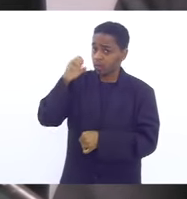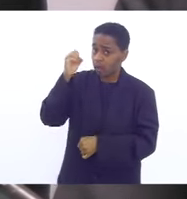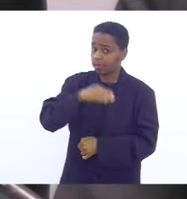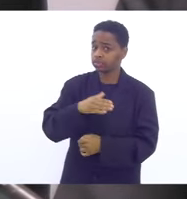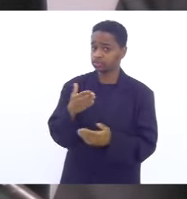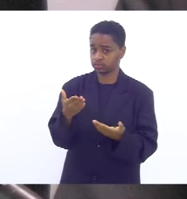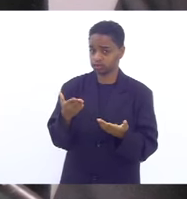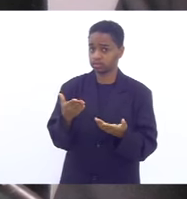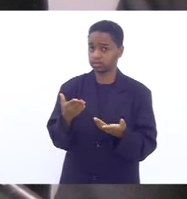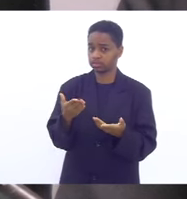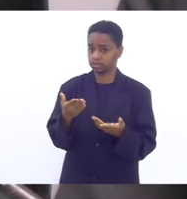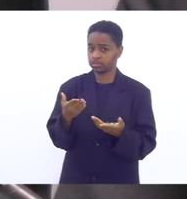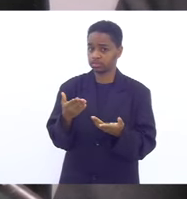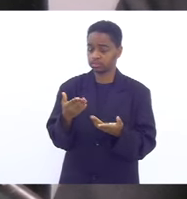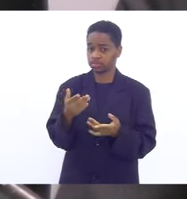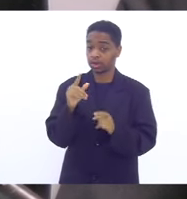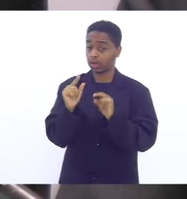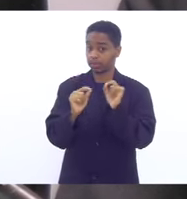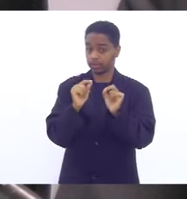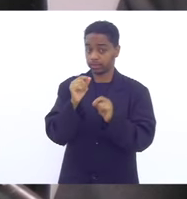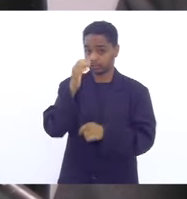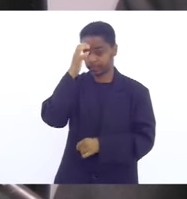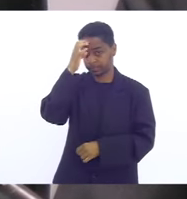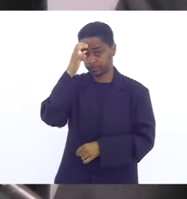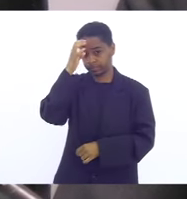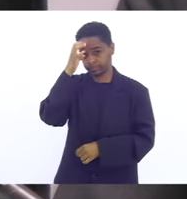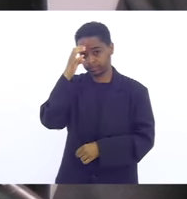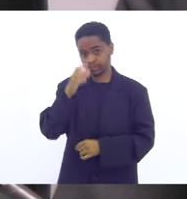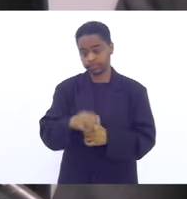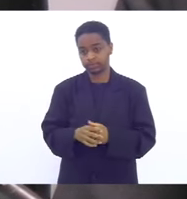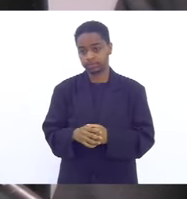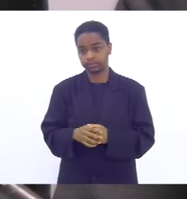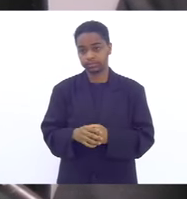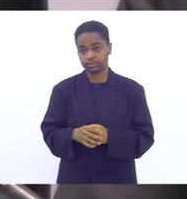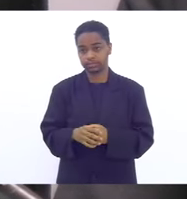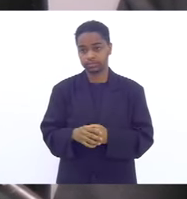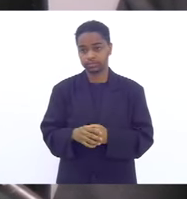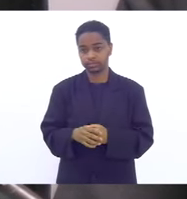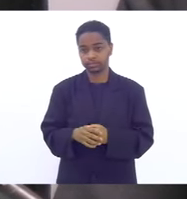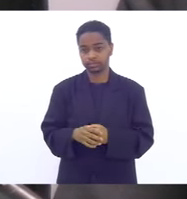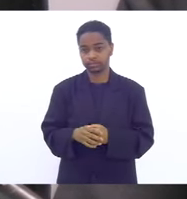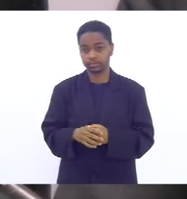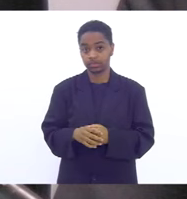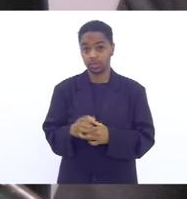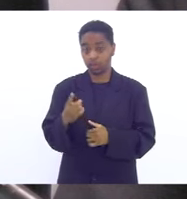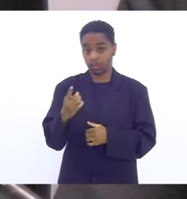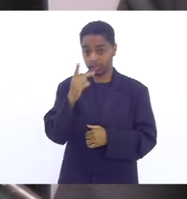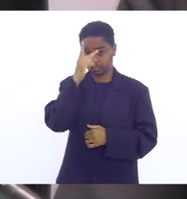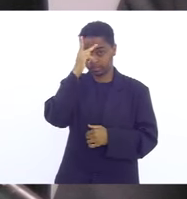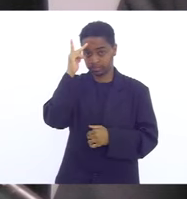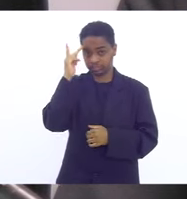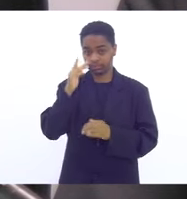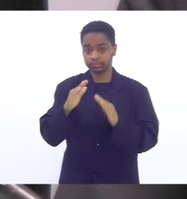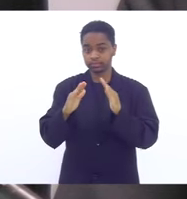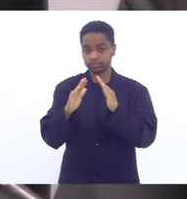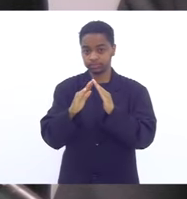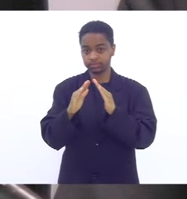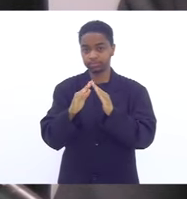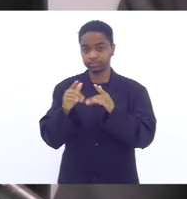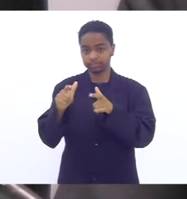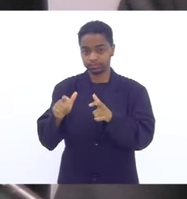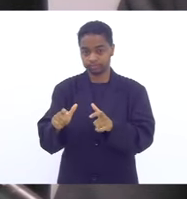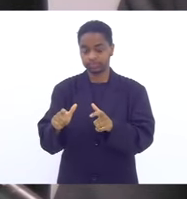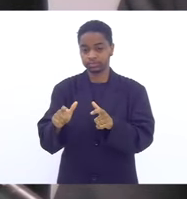que acontece, que é o seguinte: pega-se a média de um morador, e isso temos várias denúncias e